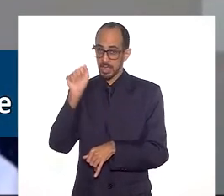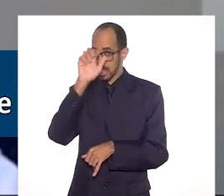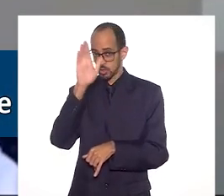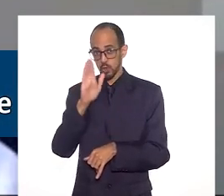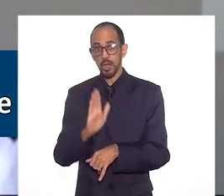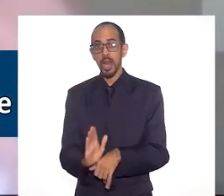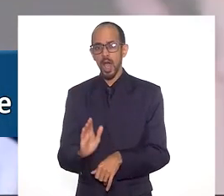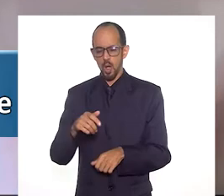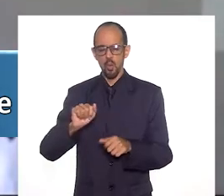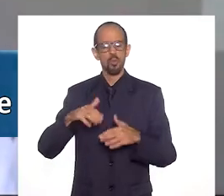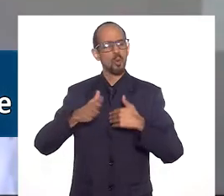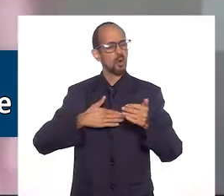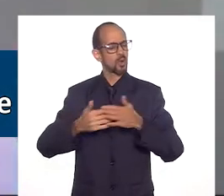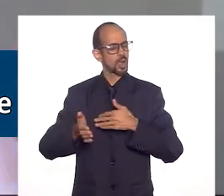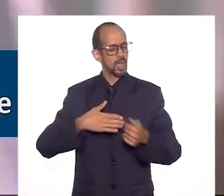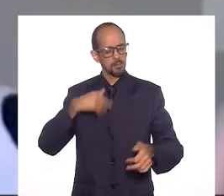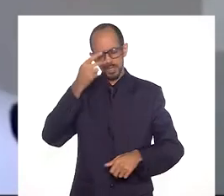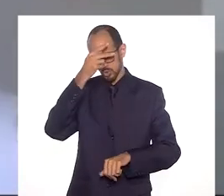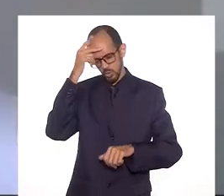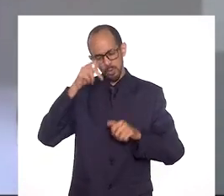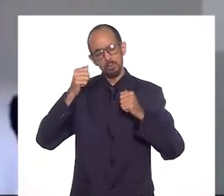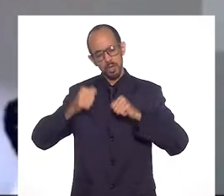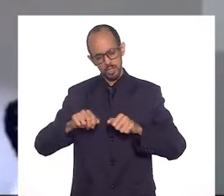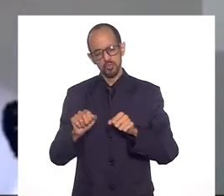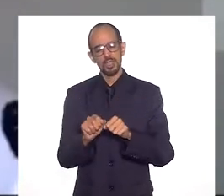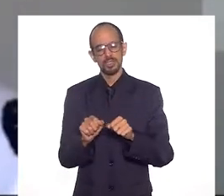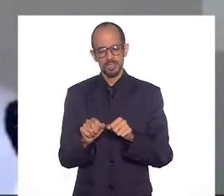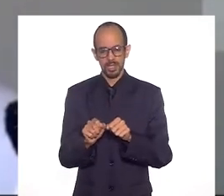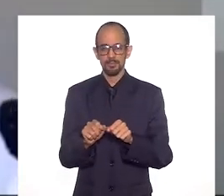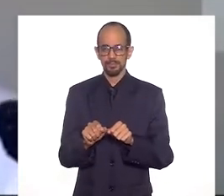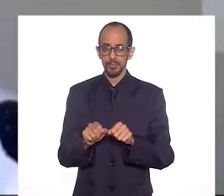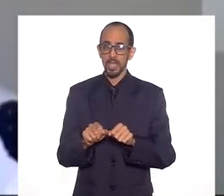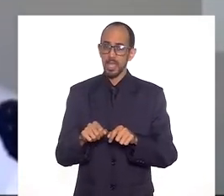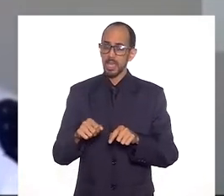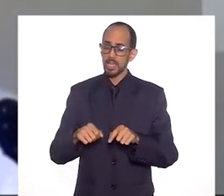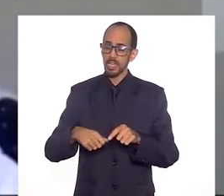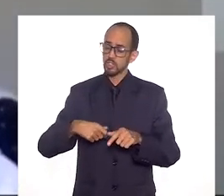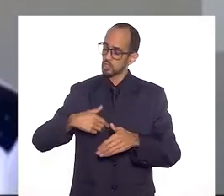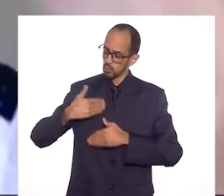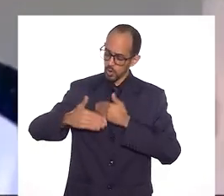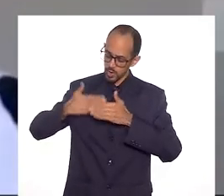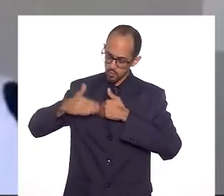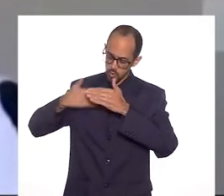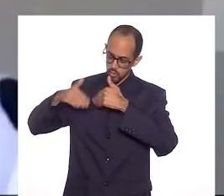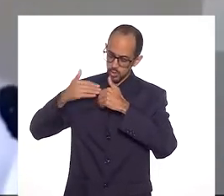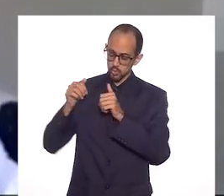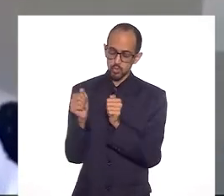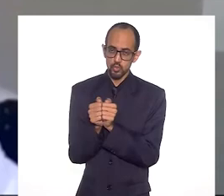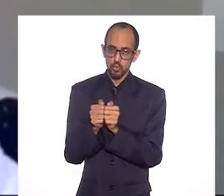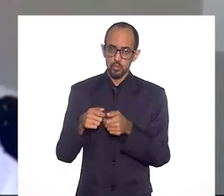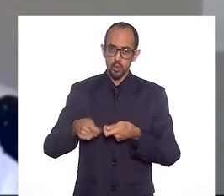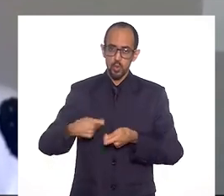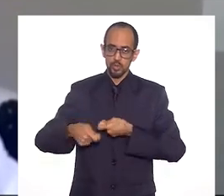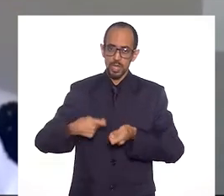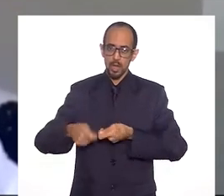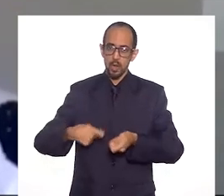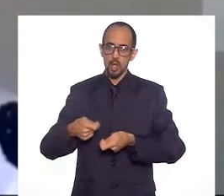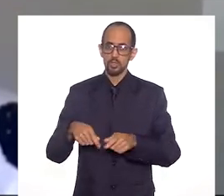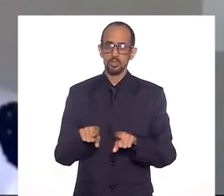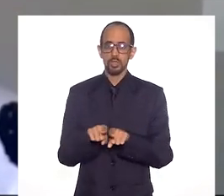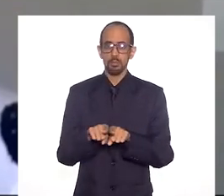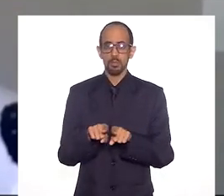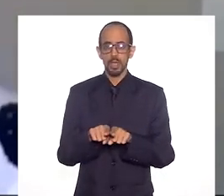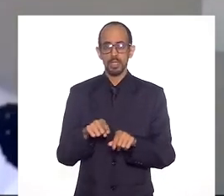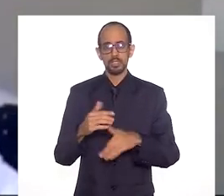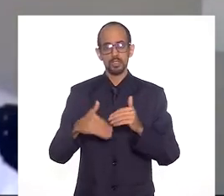pode fazer para entender o que é modelar um negócio de impacto. De lá para cá, a gente evoluiu junto com os negócios, desenvolvemos